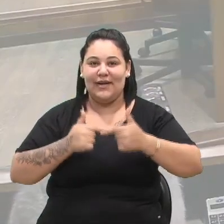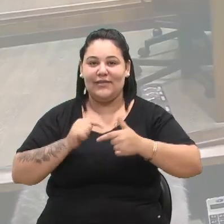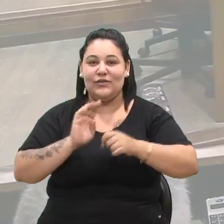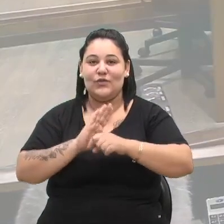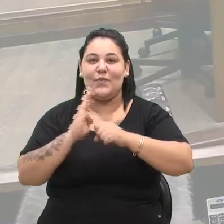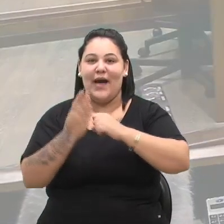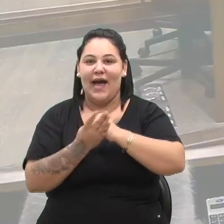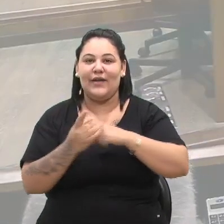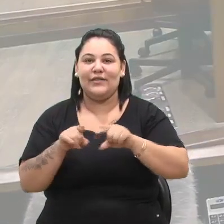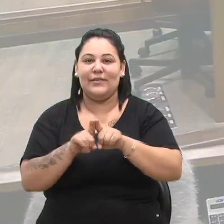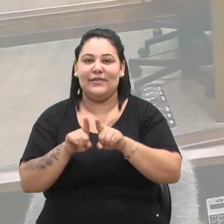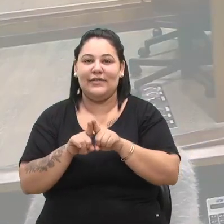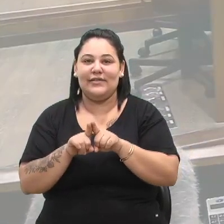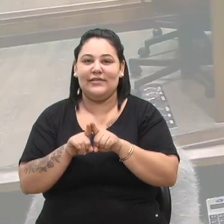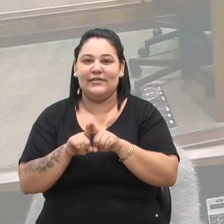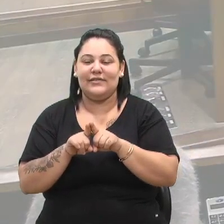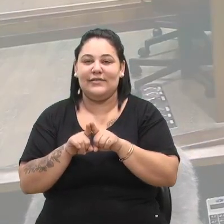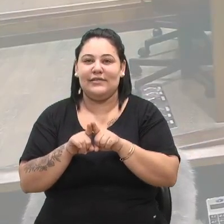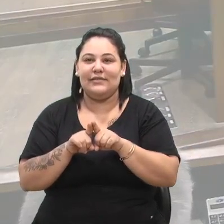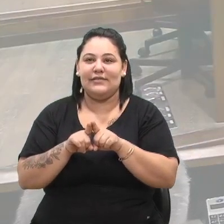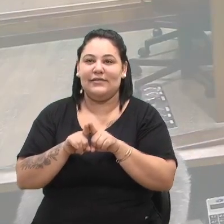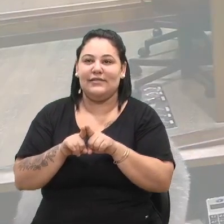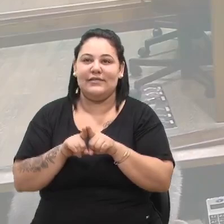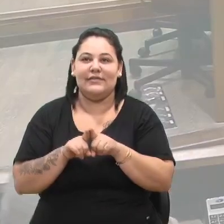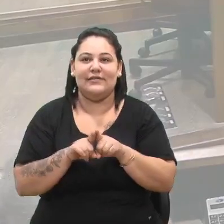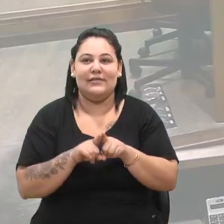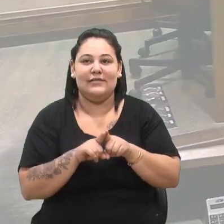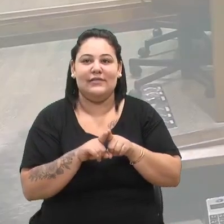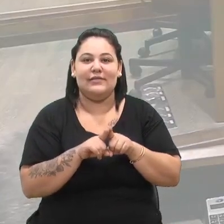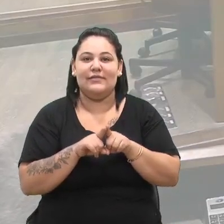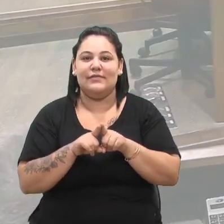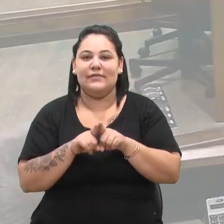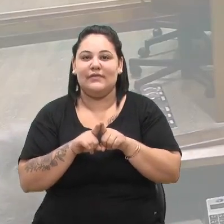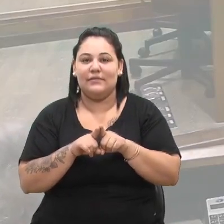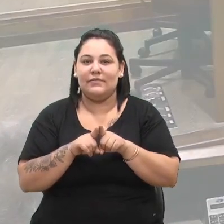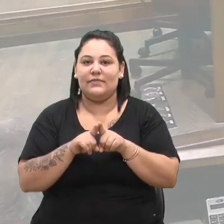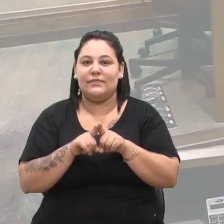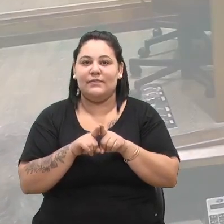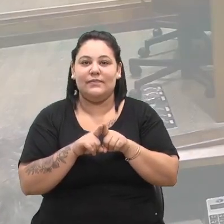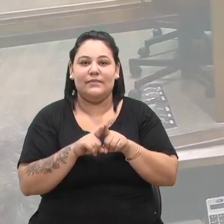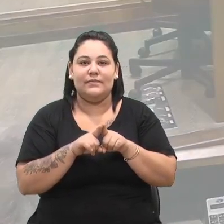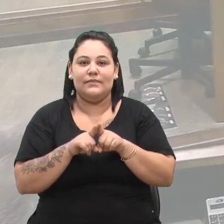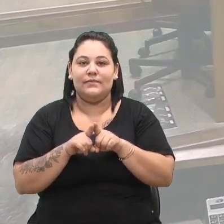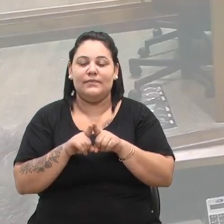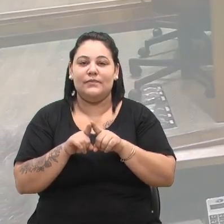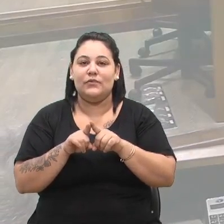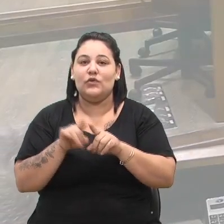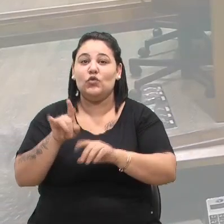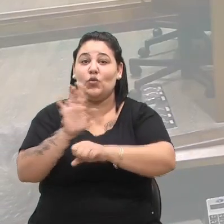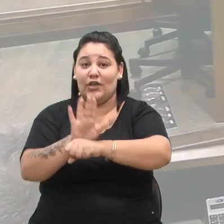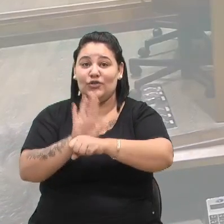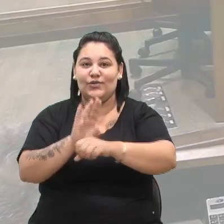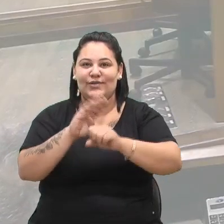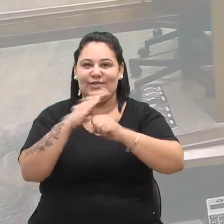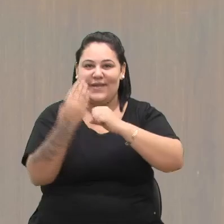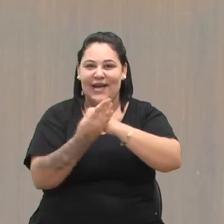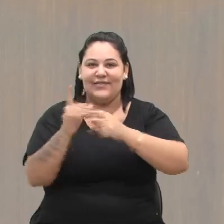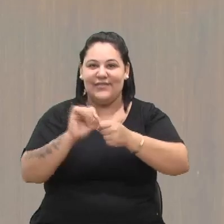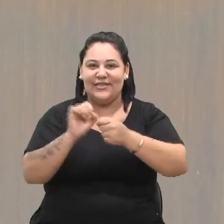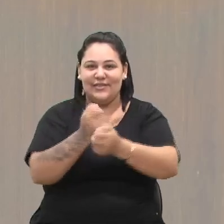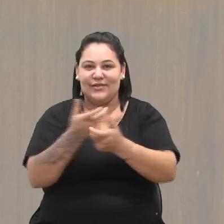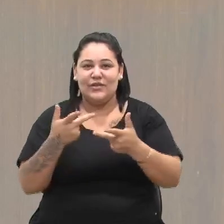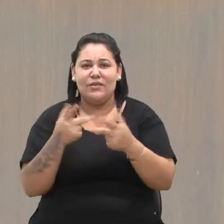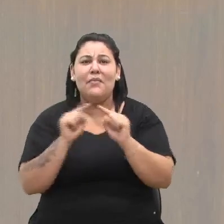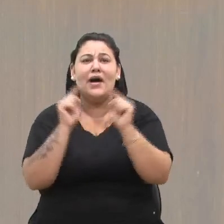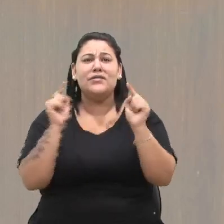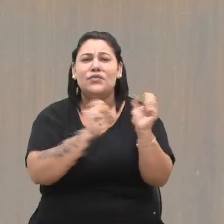senhor peregrina e os bairros fazendo as manutenções que precisa, né? O senhor está aqui, é por causa desse trabalho, senhor. Mas eu posso citar